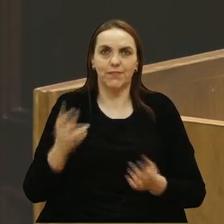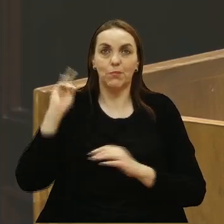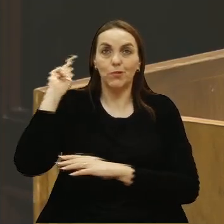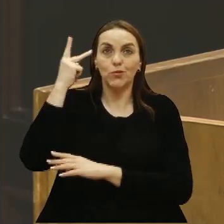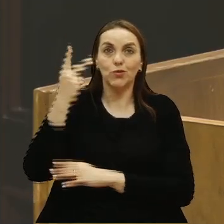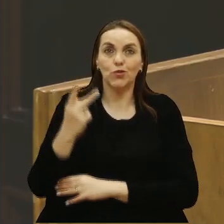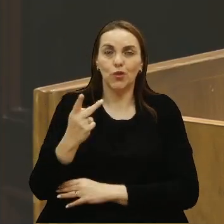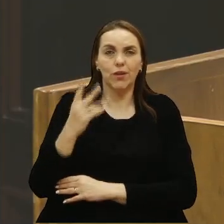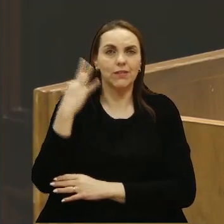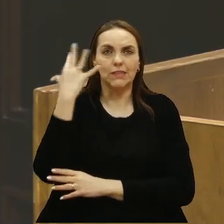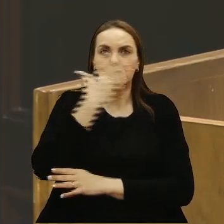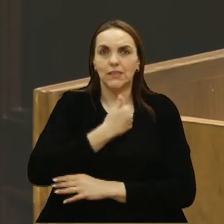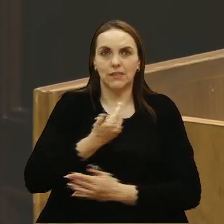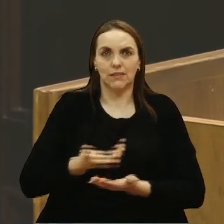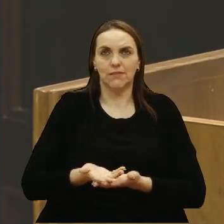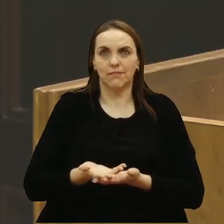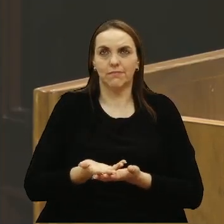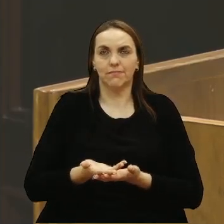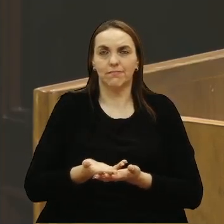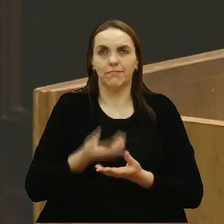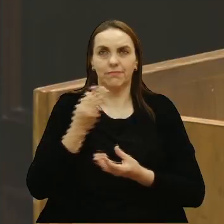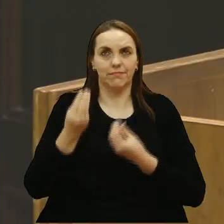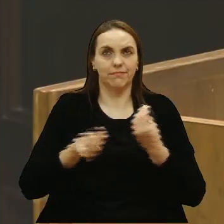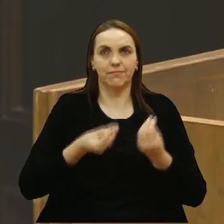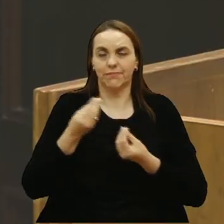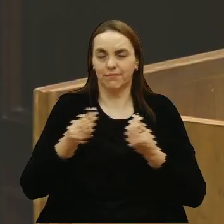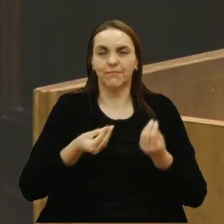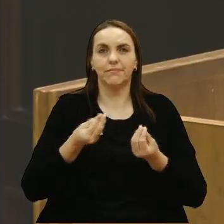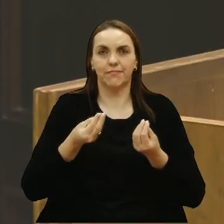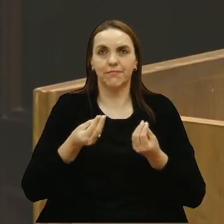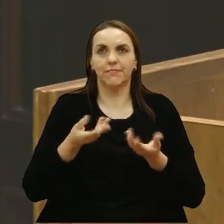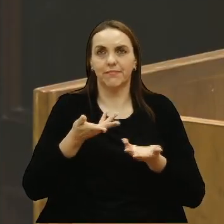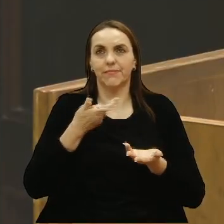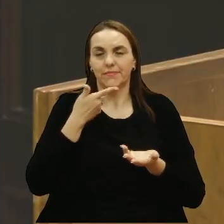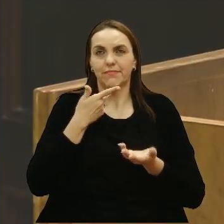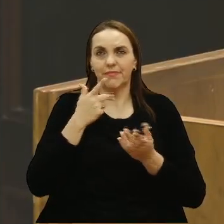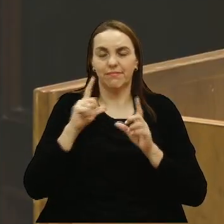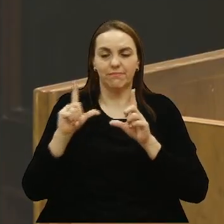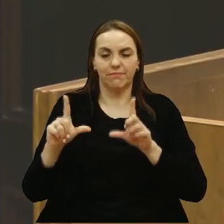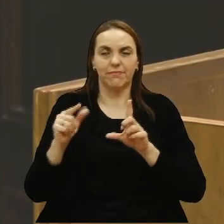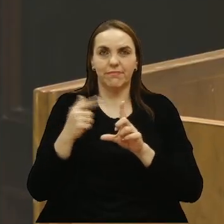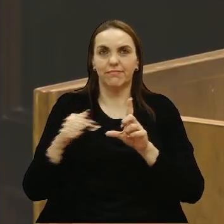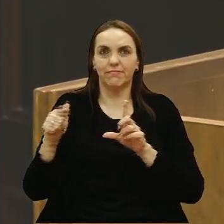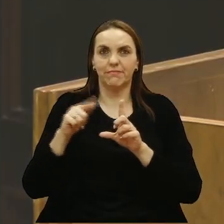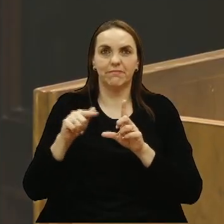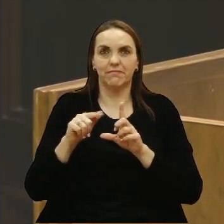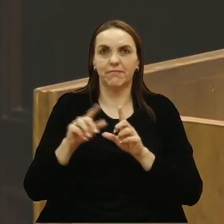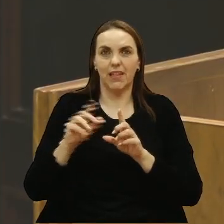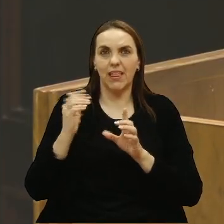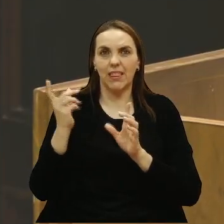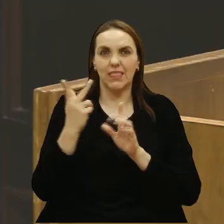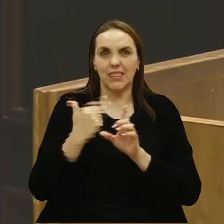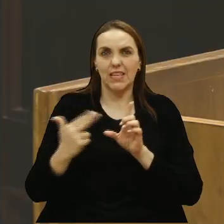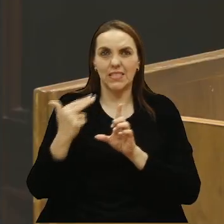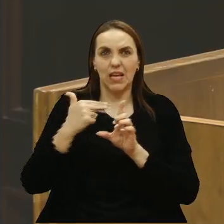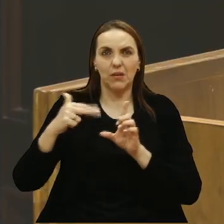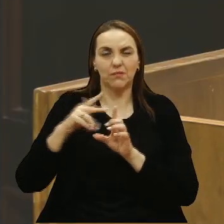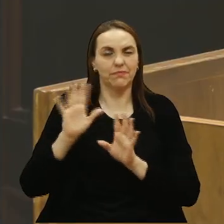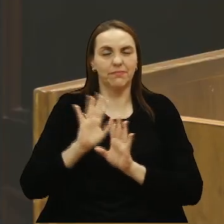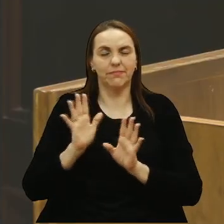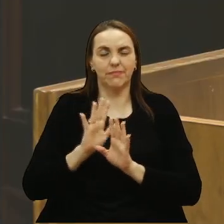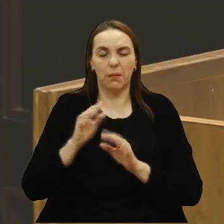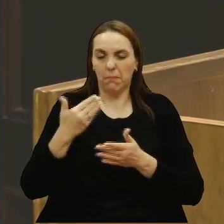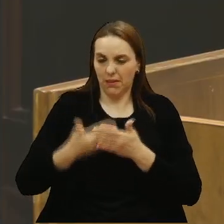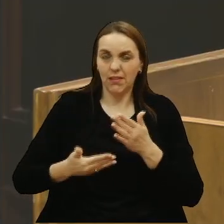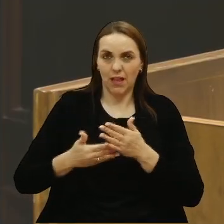história tão linda, e como diz aquela infeliz charge, mesmo que tenhamos perdido a guerra, foi lutado com muita